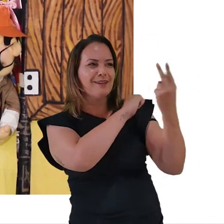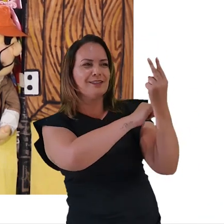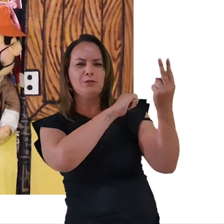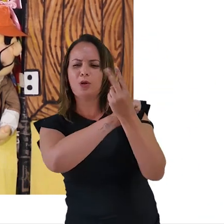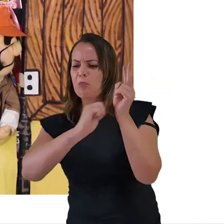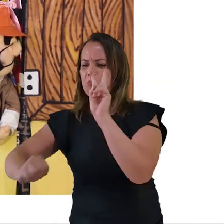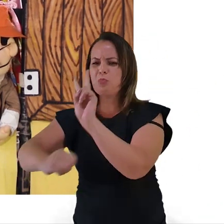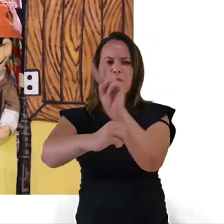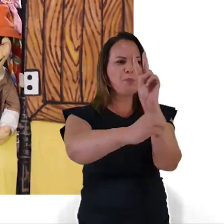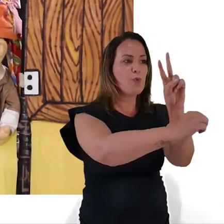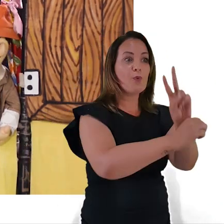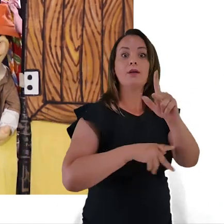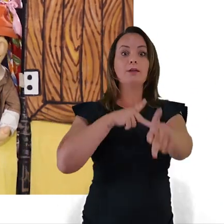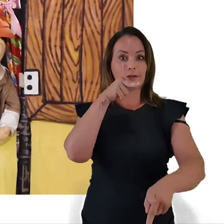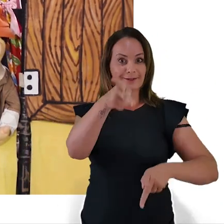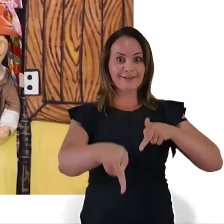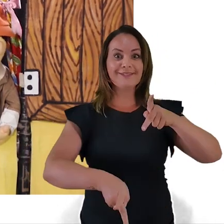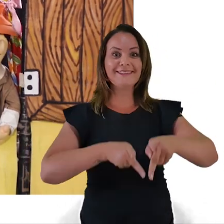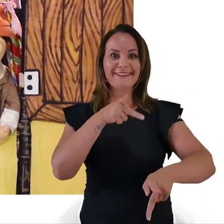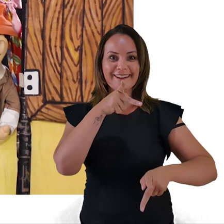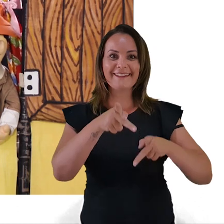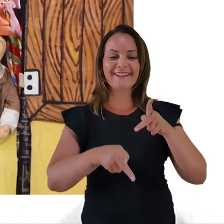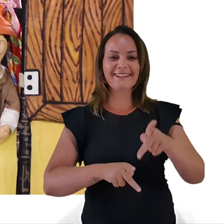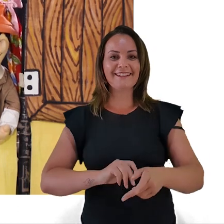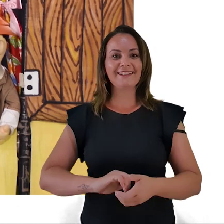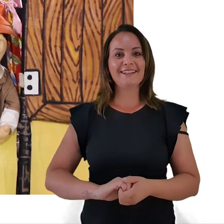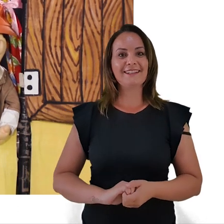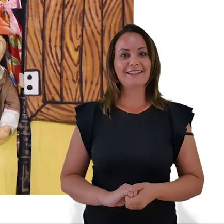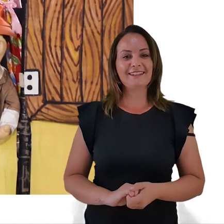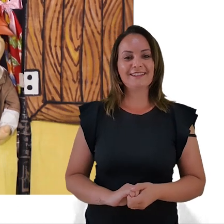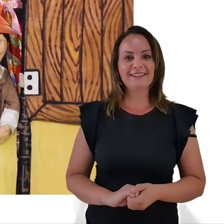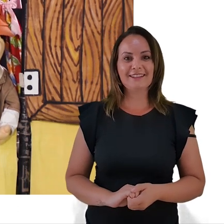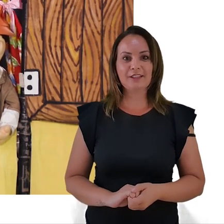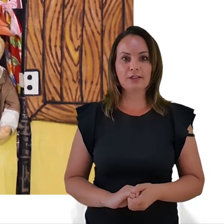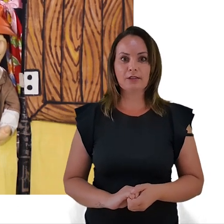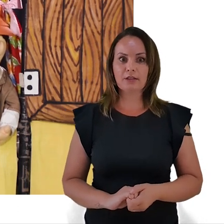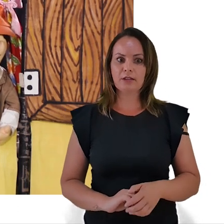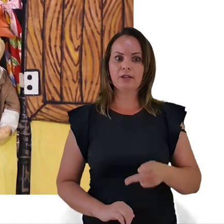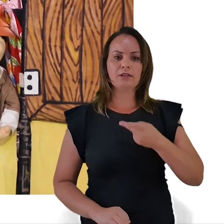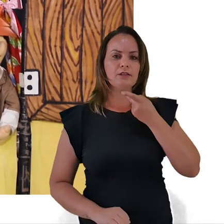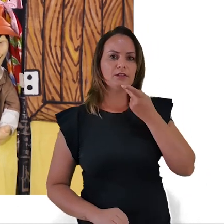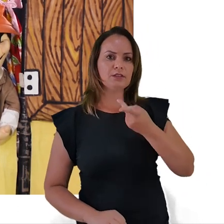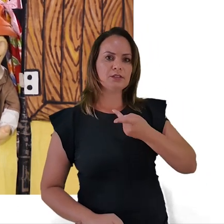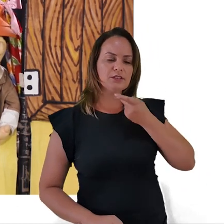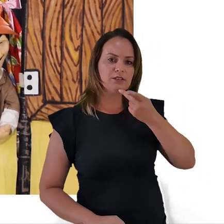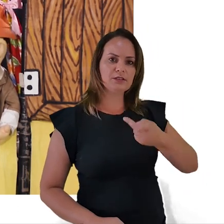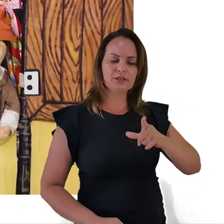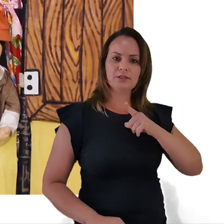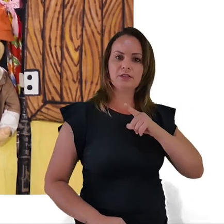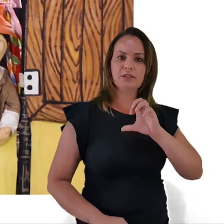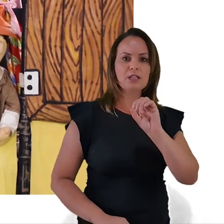toda a humanidade. Minha mãe disse que o irmãozinho dela morreu bem cedo de sarampo. Eu